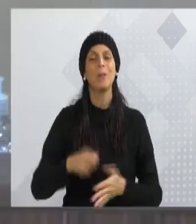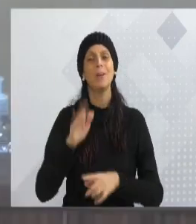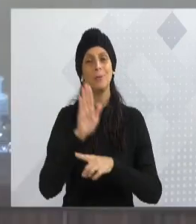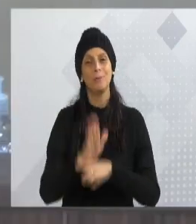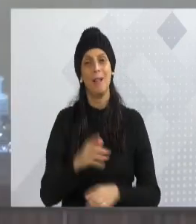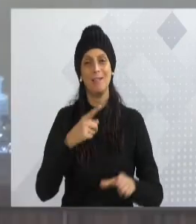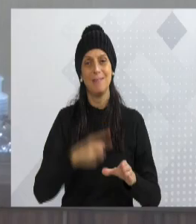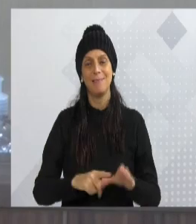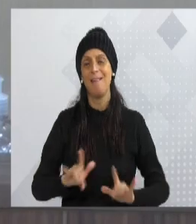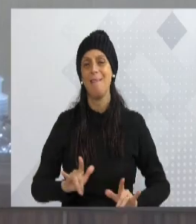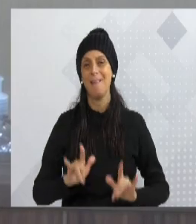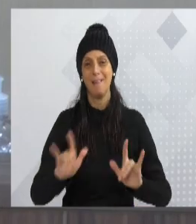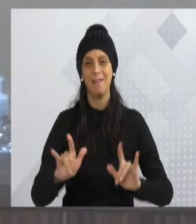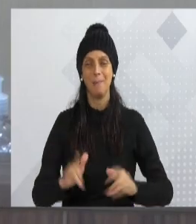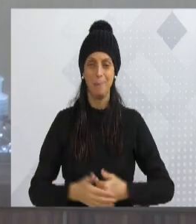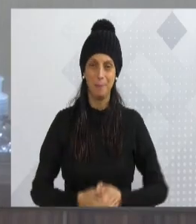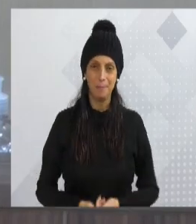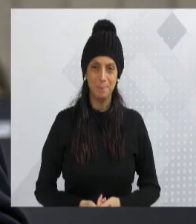Maurício